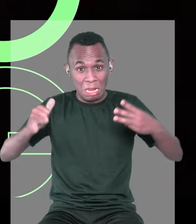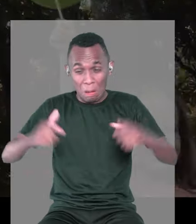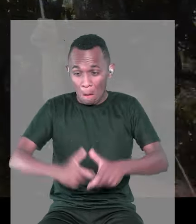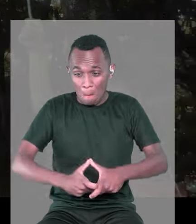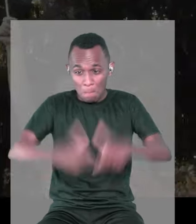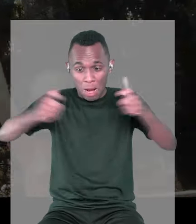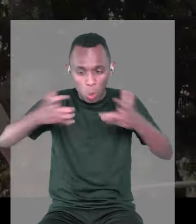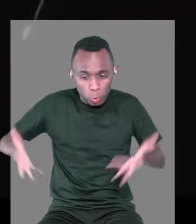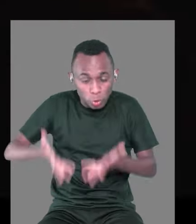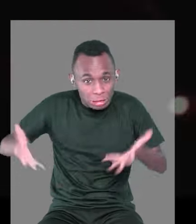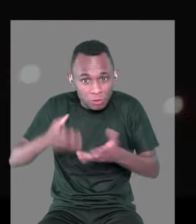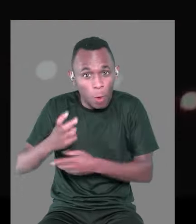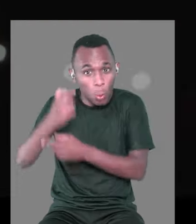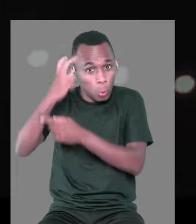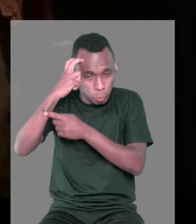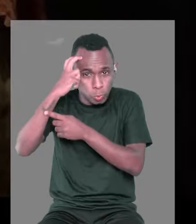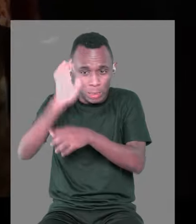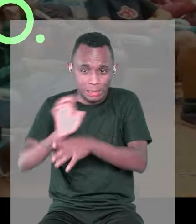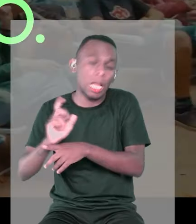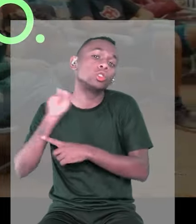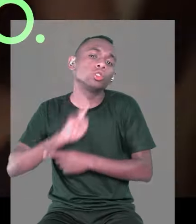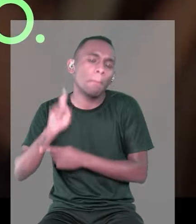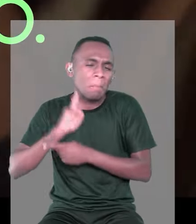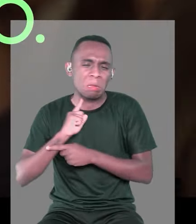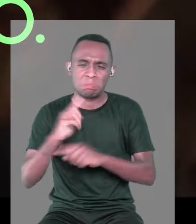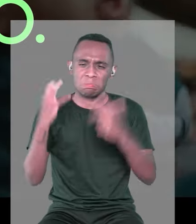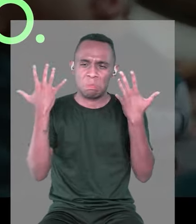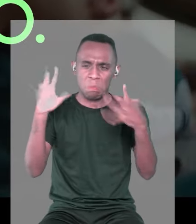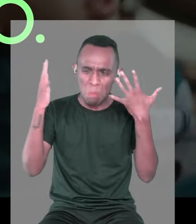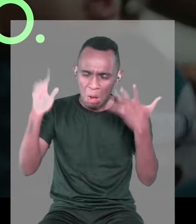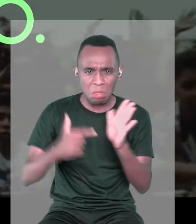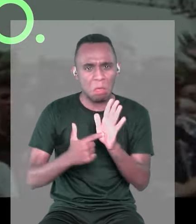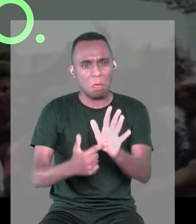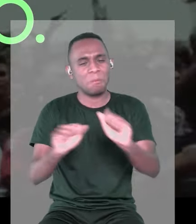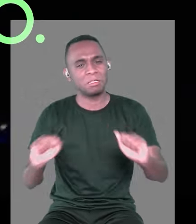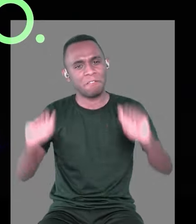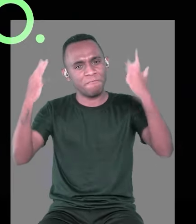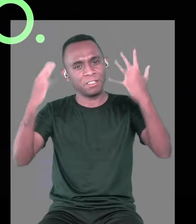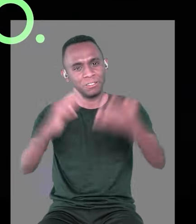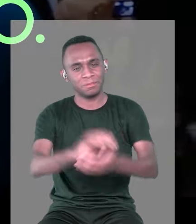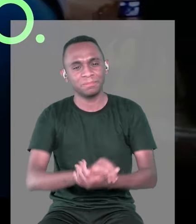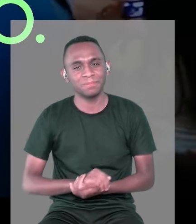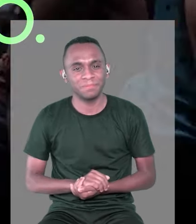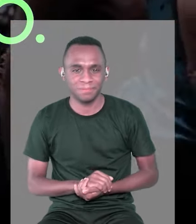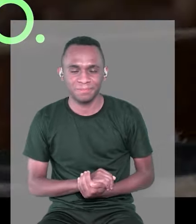maior incentivadora da cultura de Minas aplaude de pé este